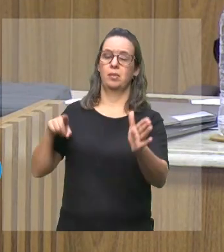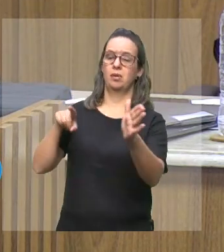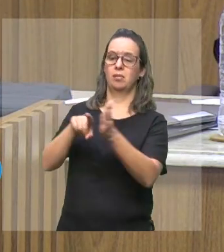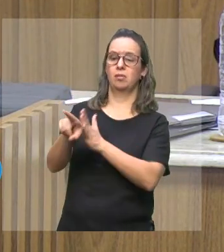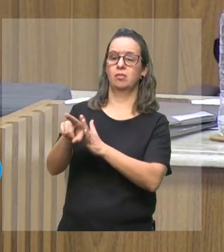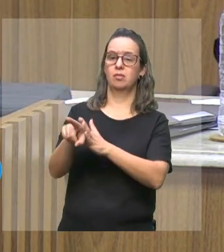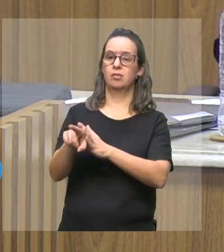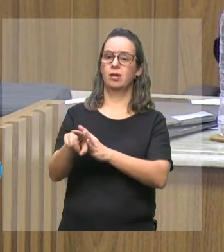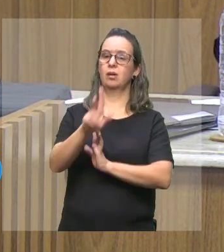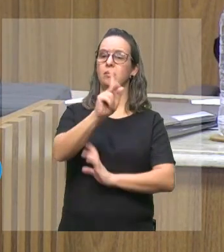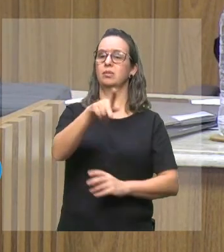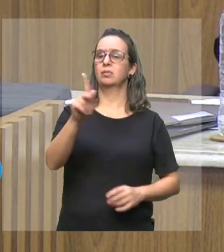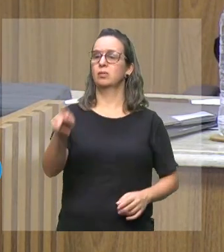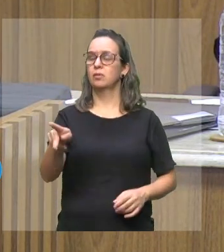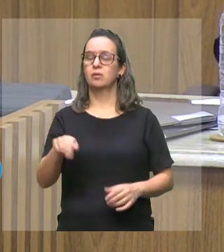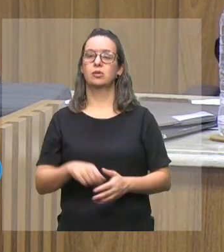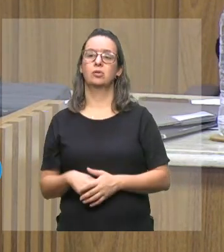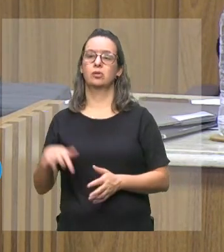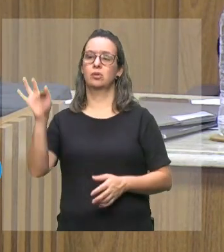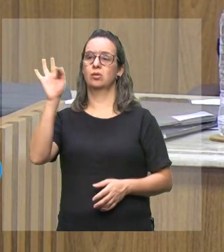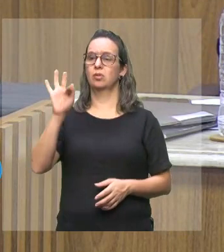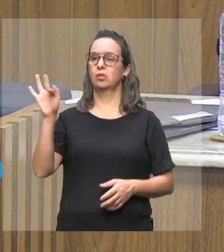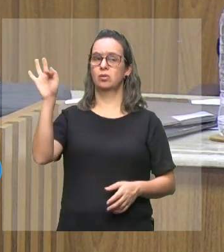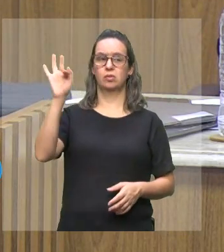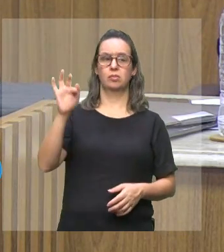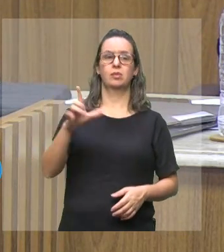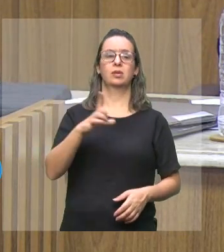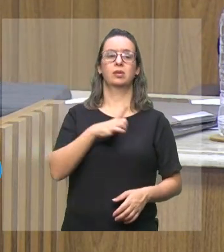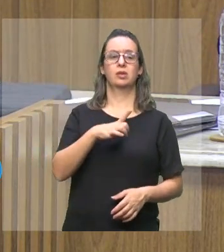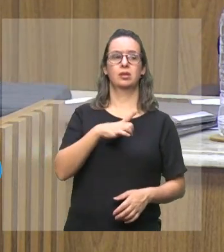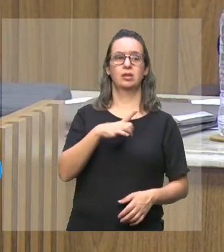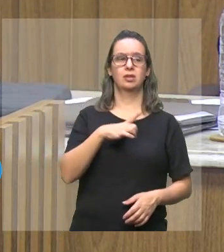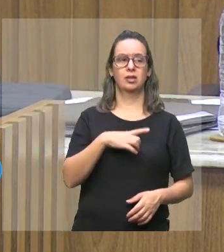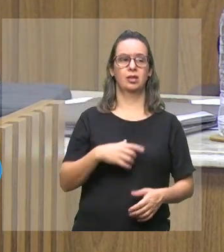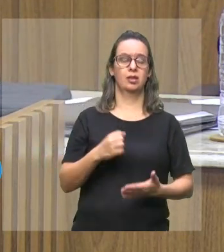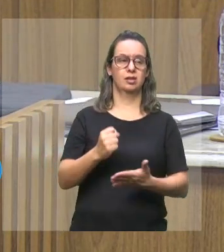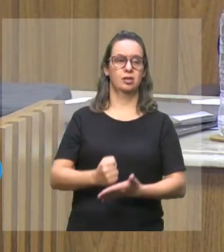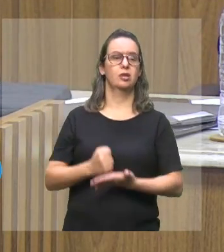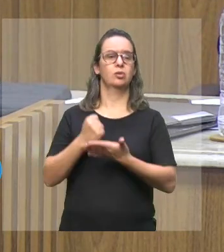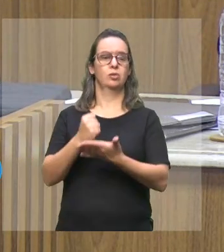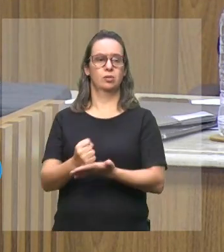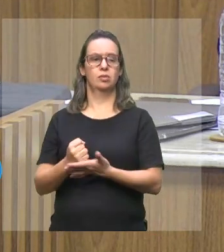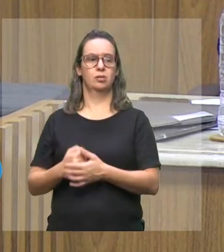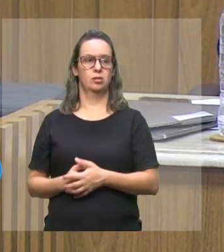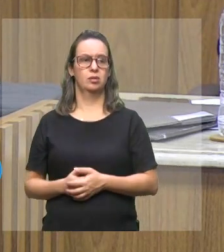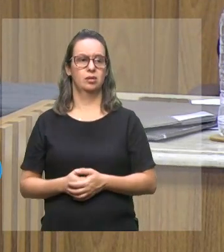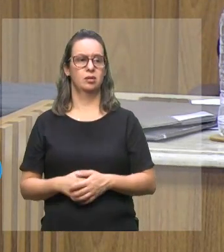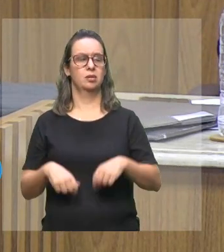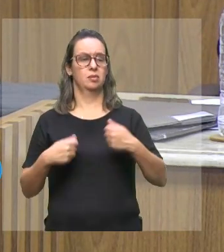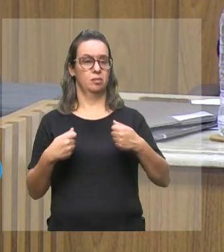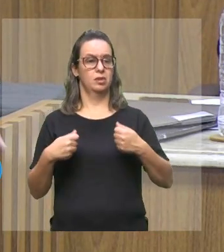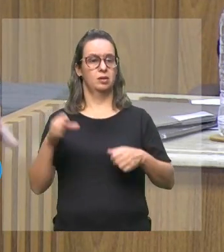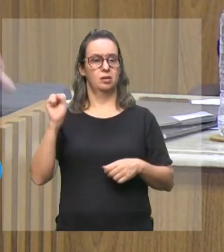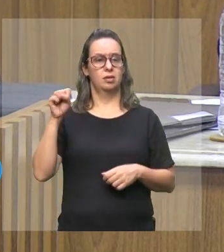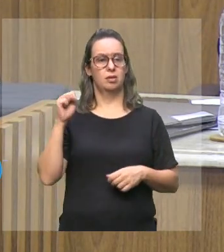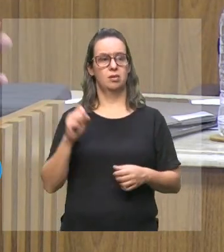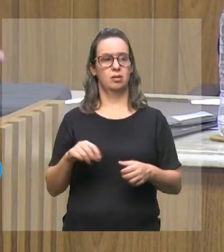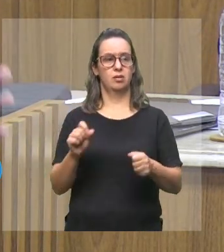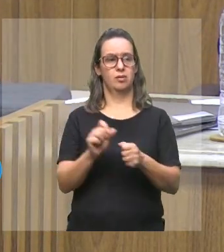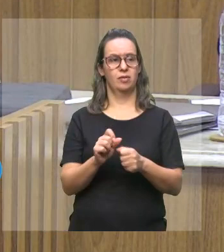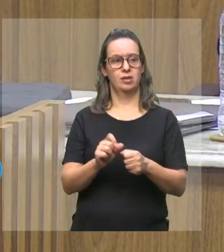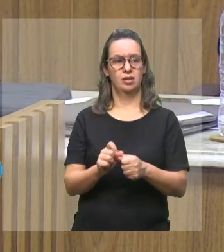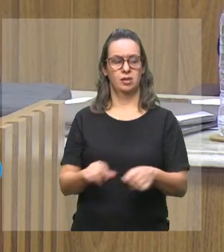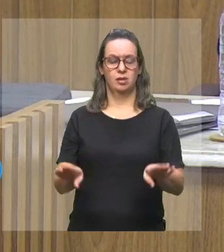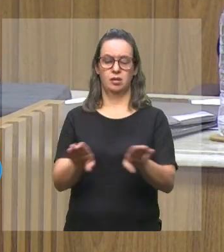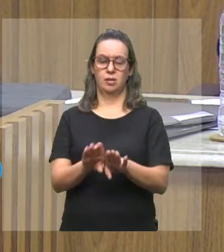consultar a universidade, para que haja esse fomento. Não é? E nada melhor, não é, de nós fazermos isso também